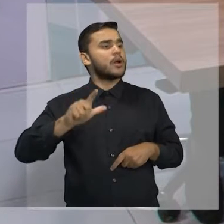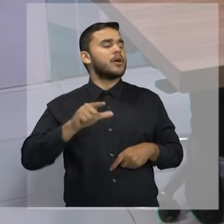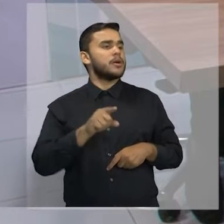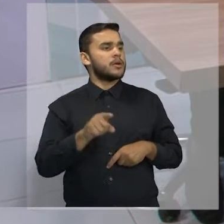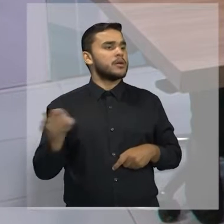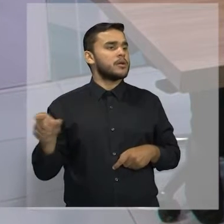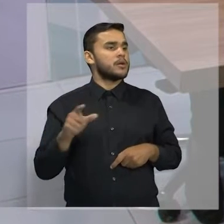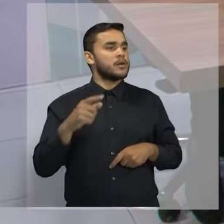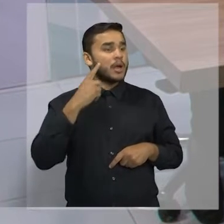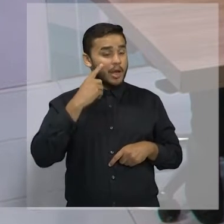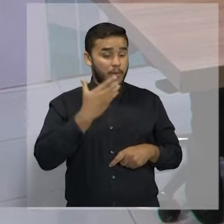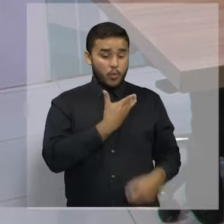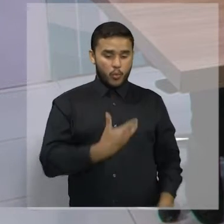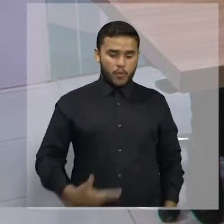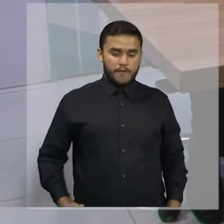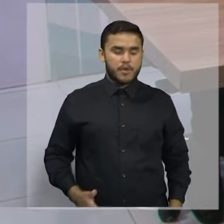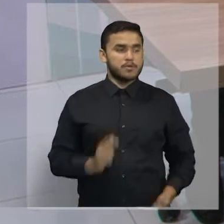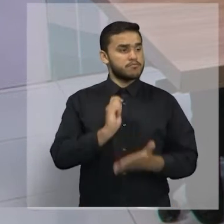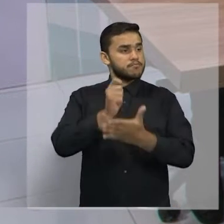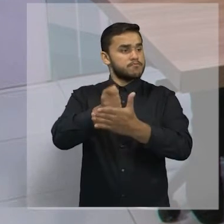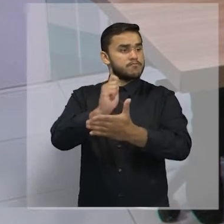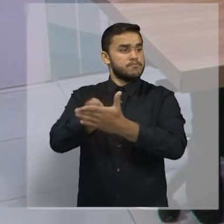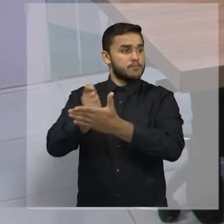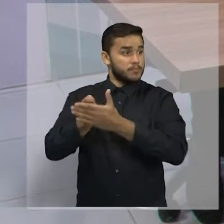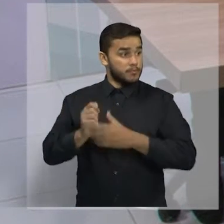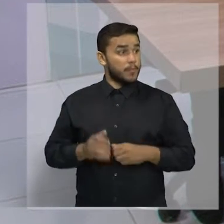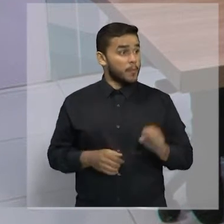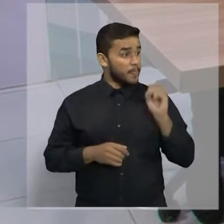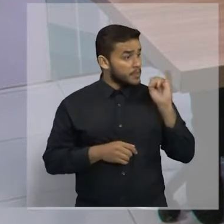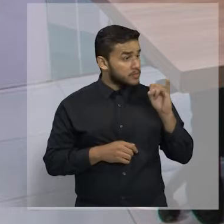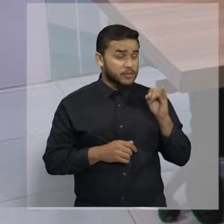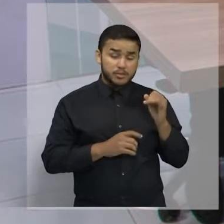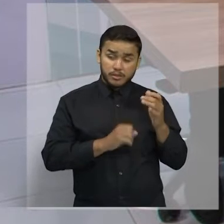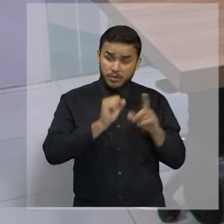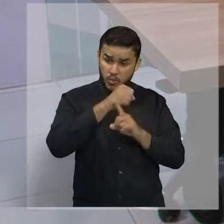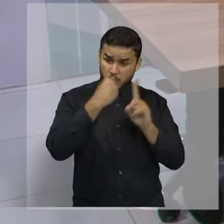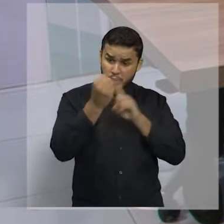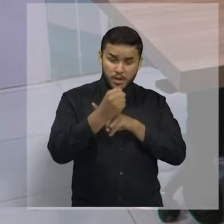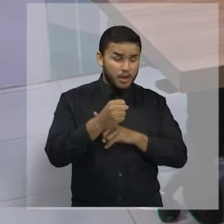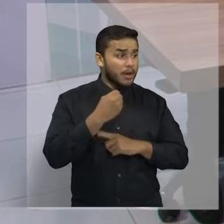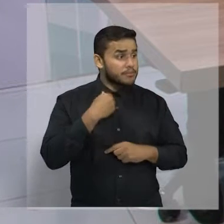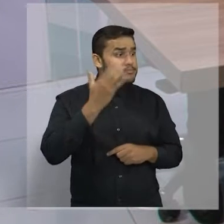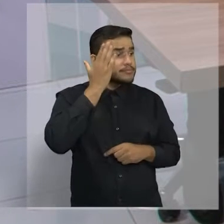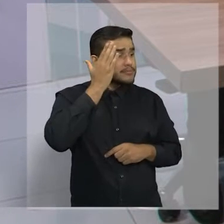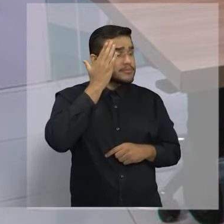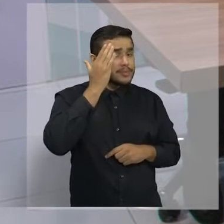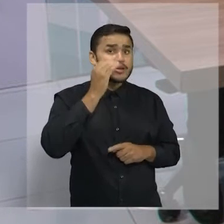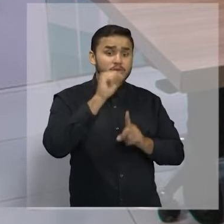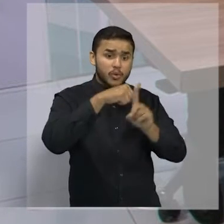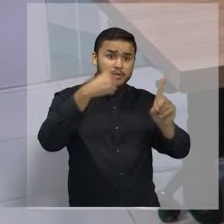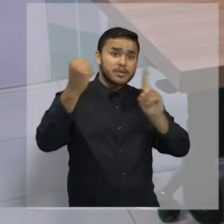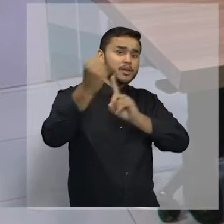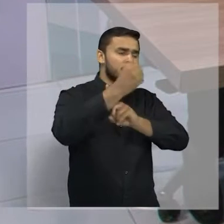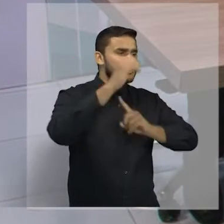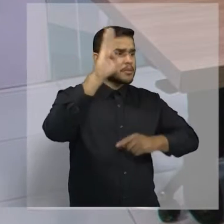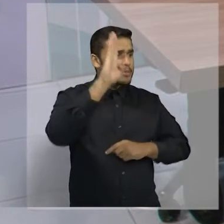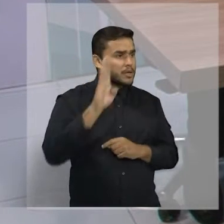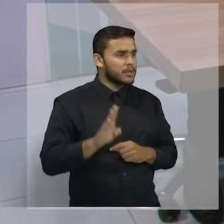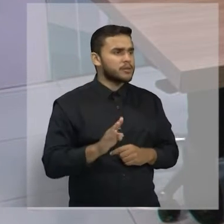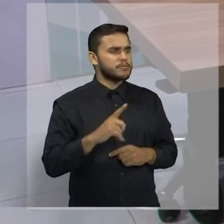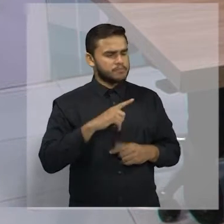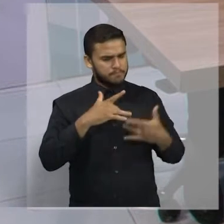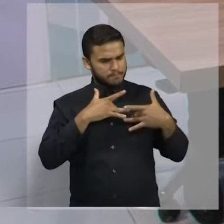ser pago pelo Tesouro. Né? Se a sociedade brasileira, ela entende que ela precisa ter